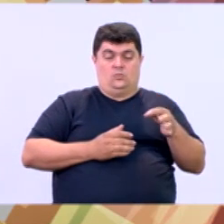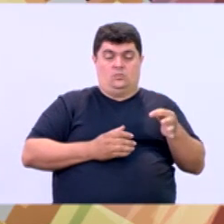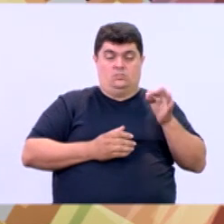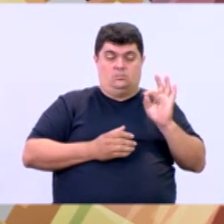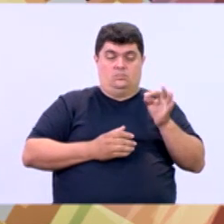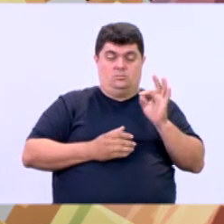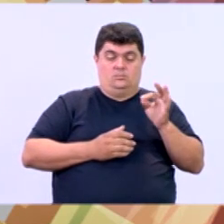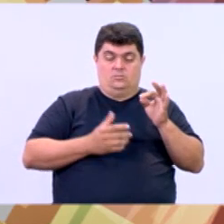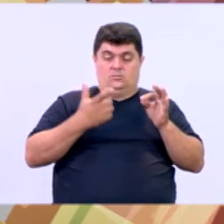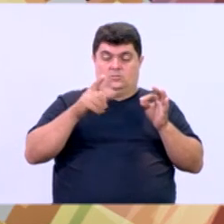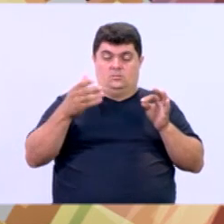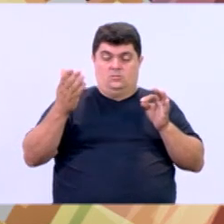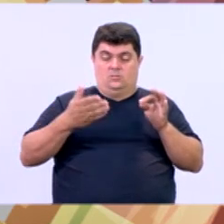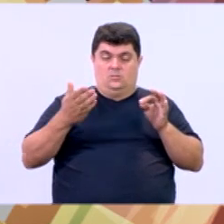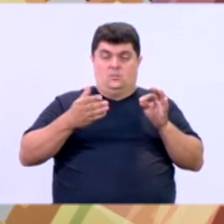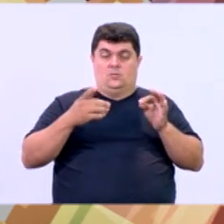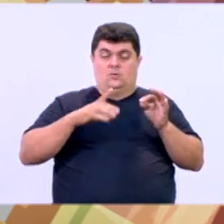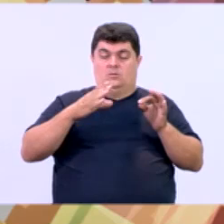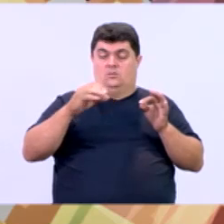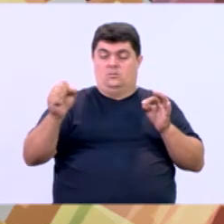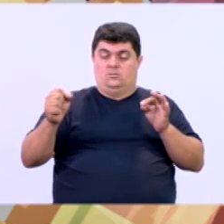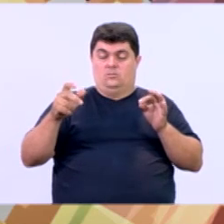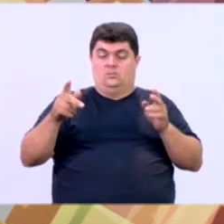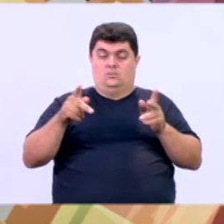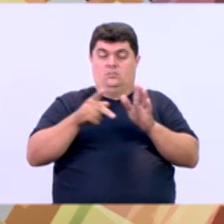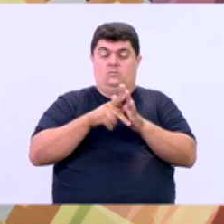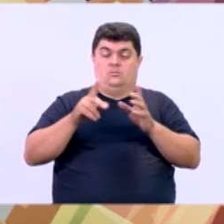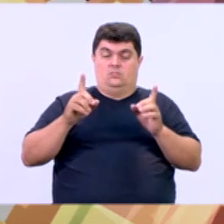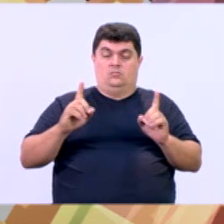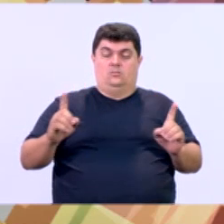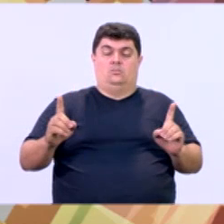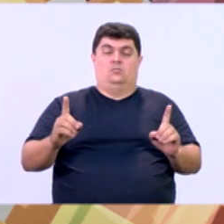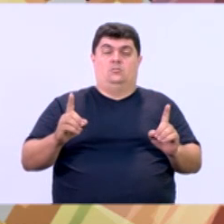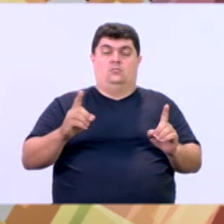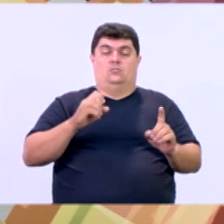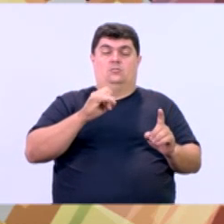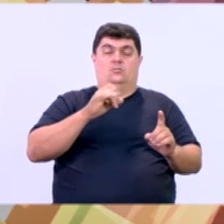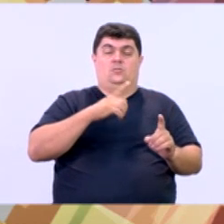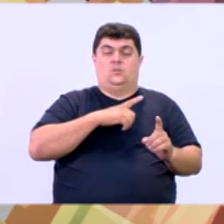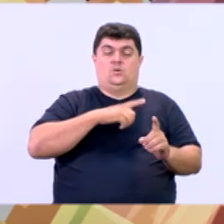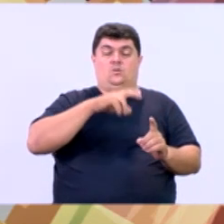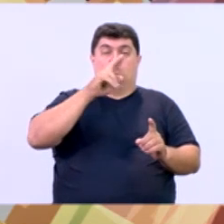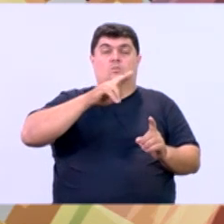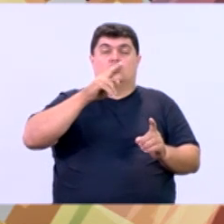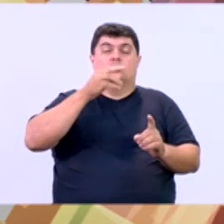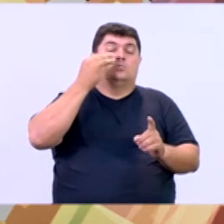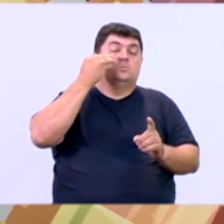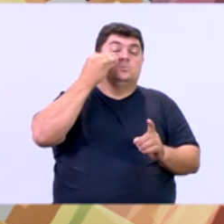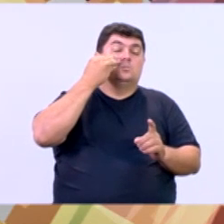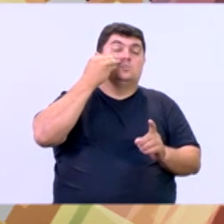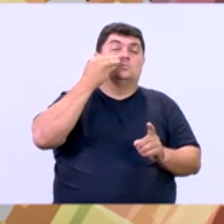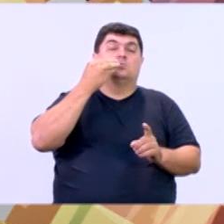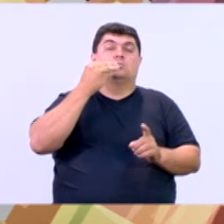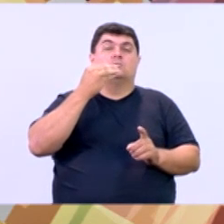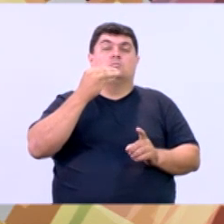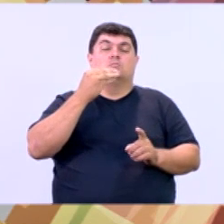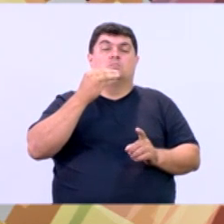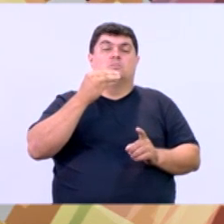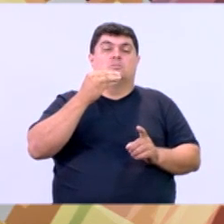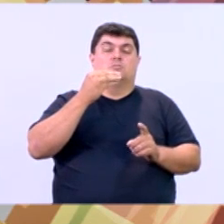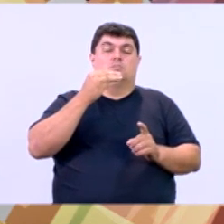script e outra ao CSS. Quando a gente usa esse tipo de estruturação